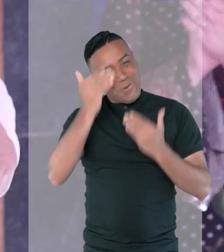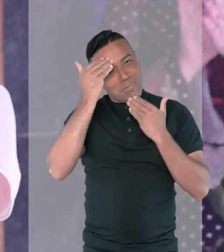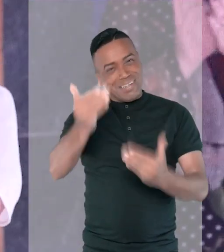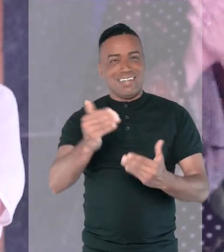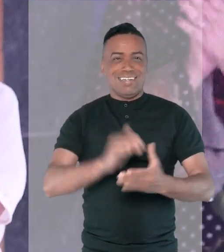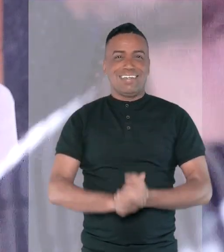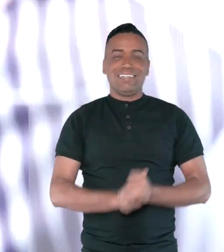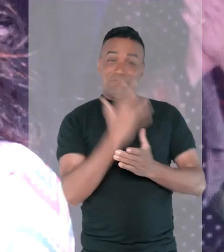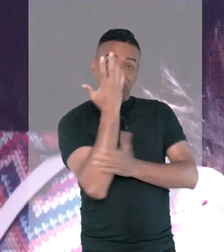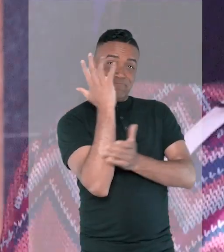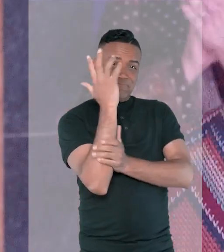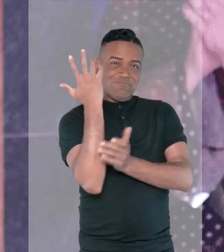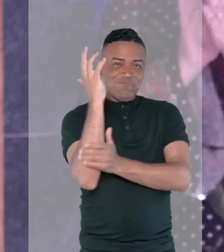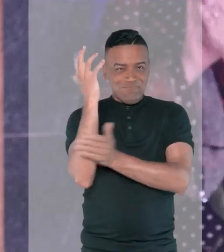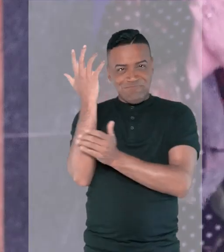Obrigada.